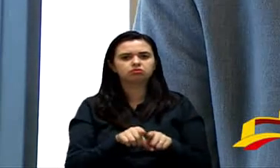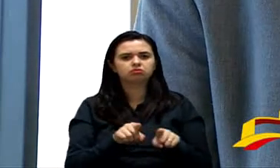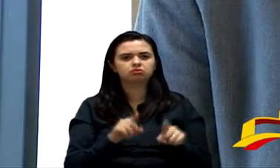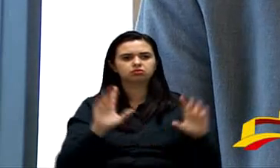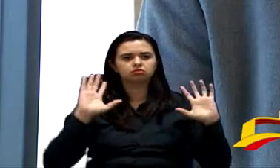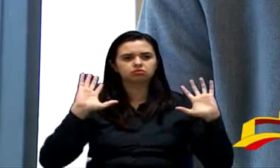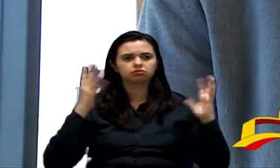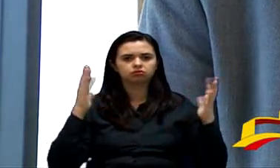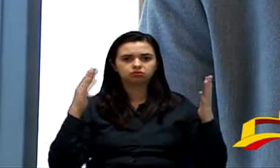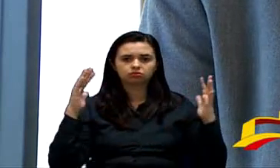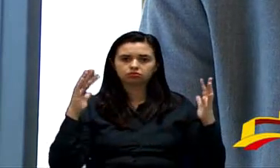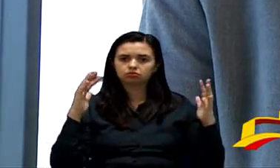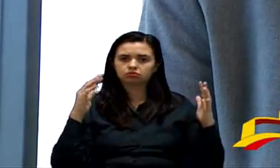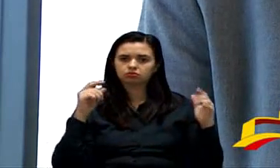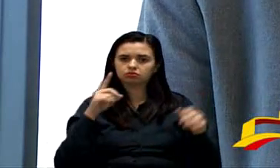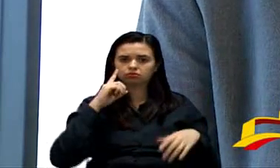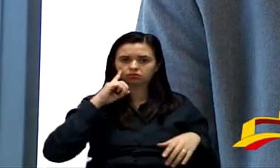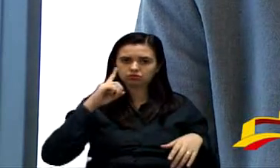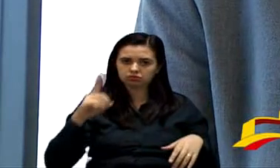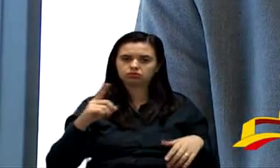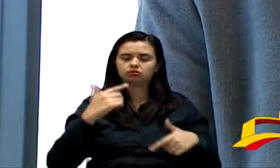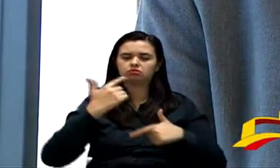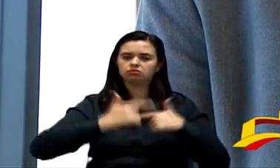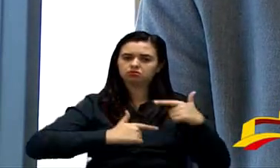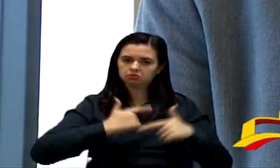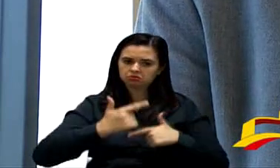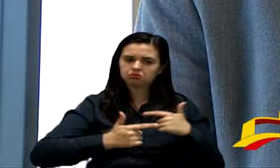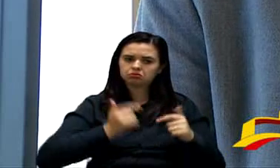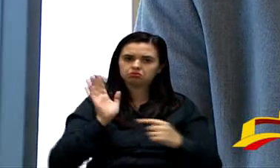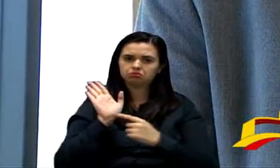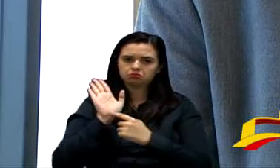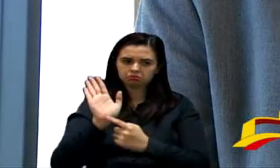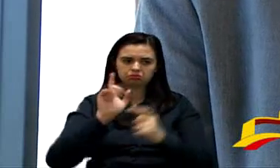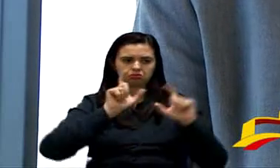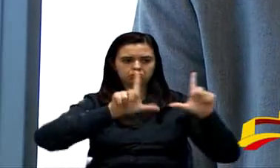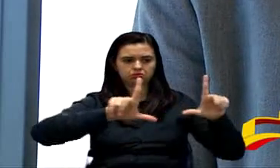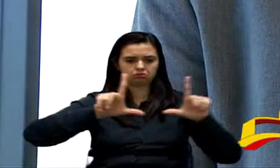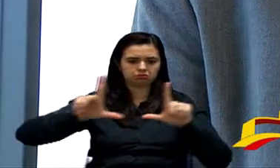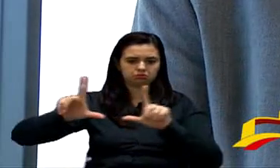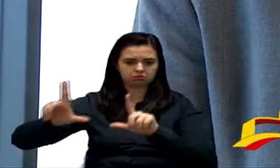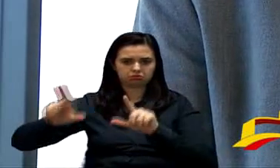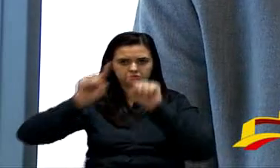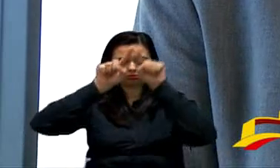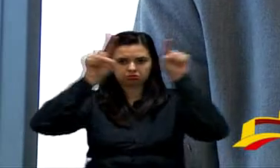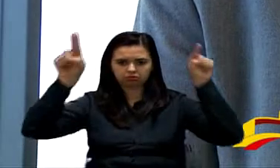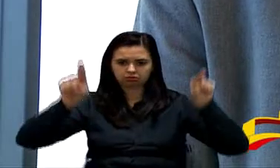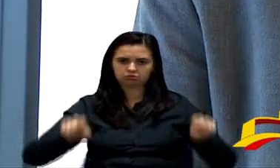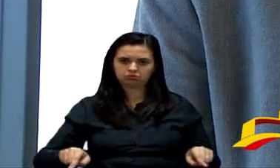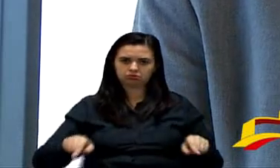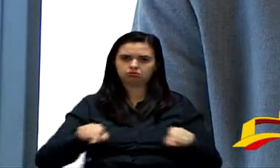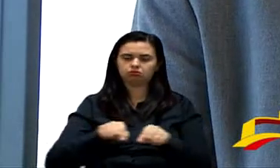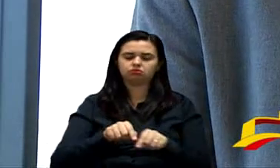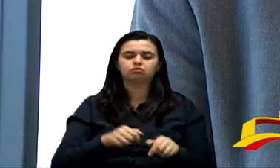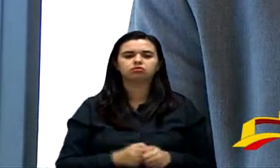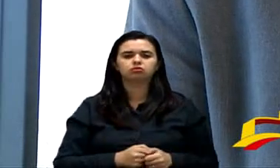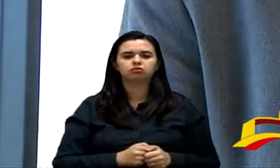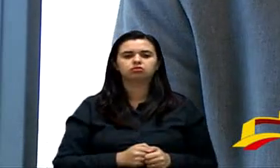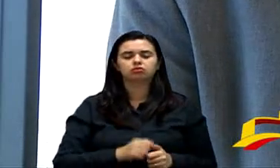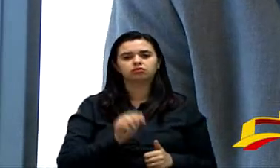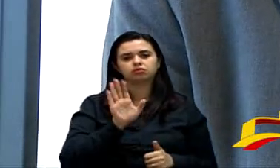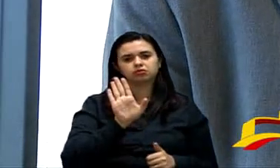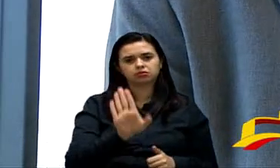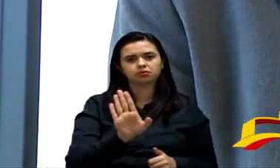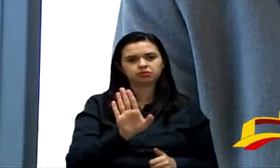do Dia do Trabalhador também, ele apresentou painéis, eu não sei se já na Avenida Paulista, mas um dos de destaque muito